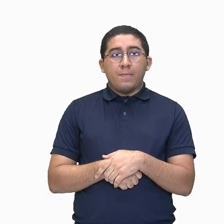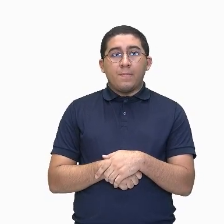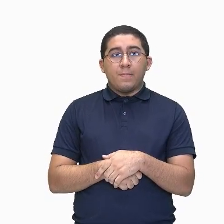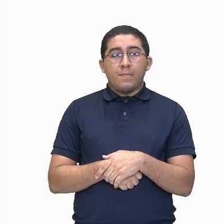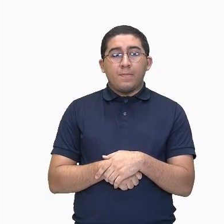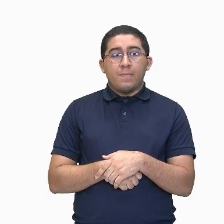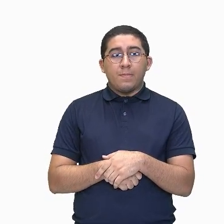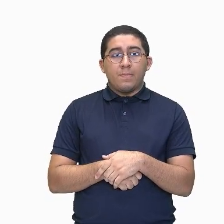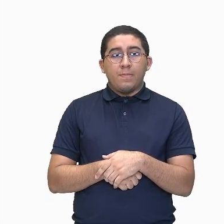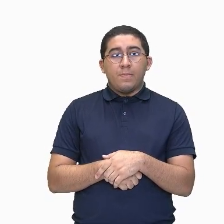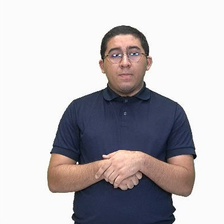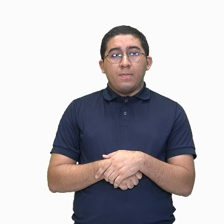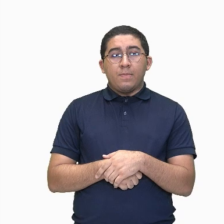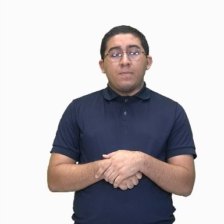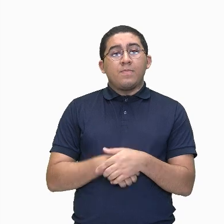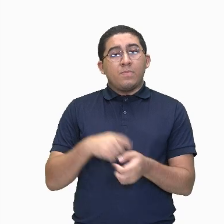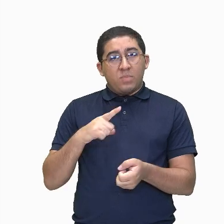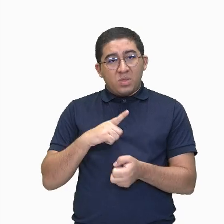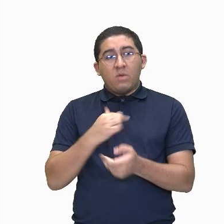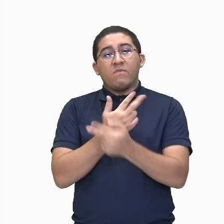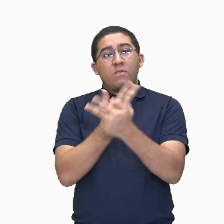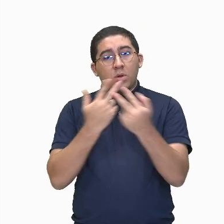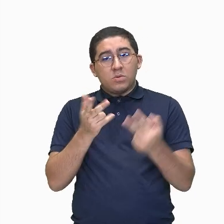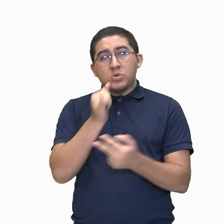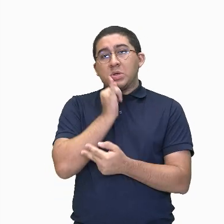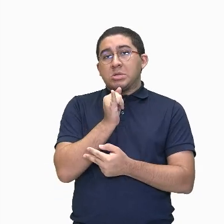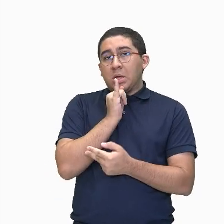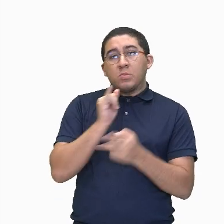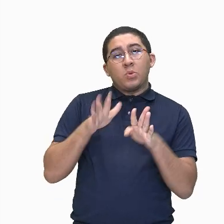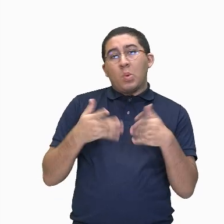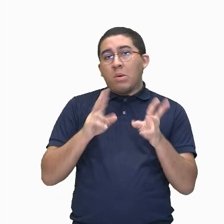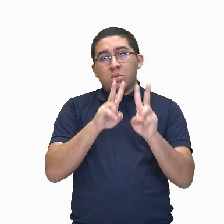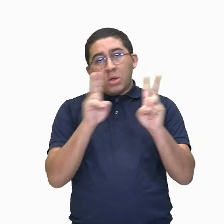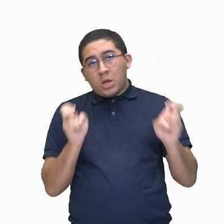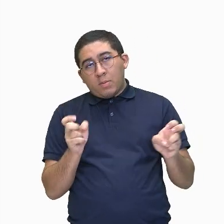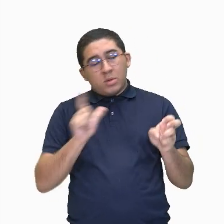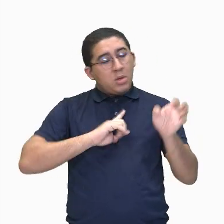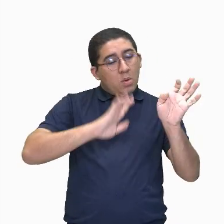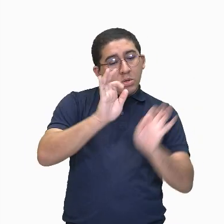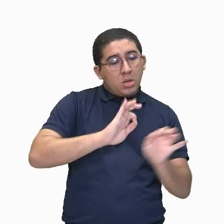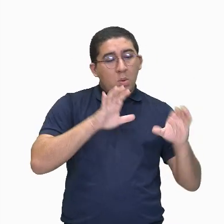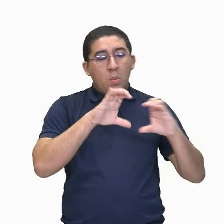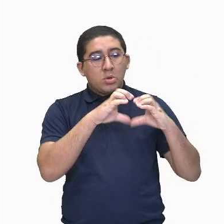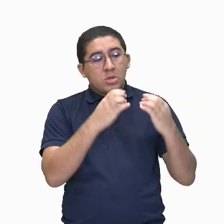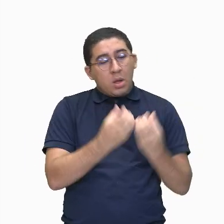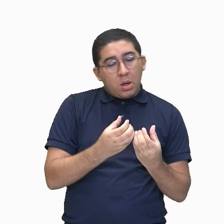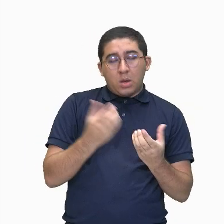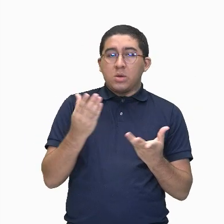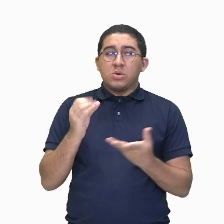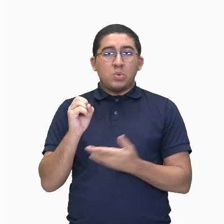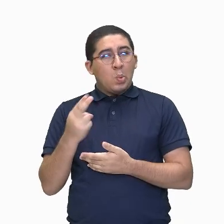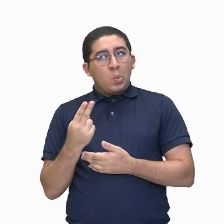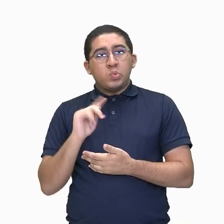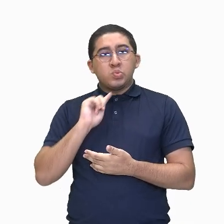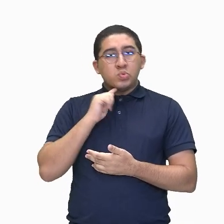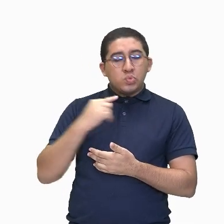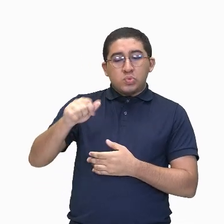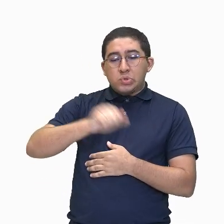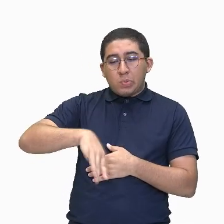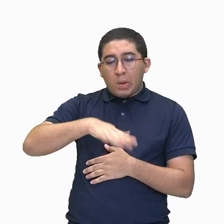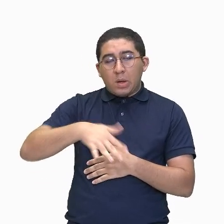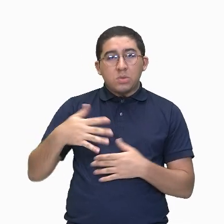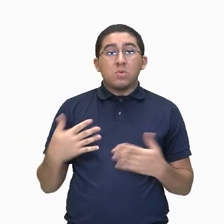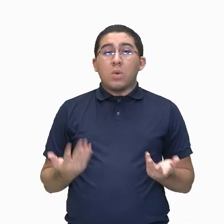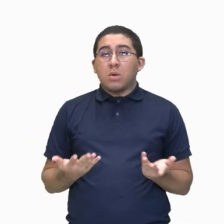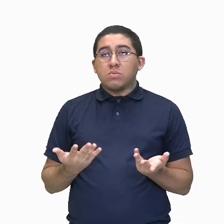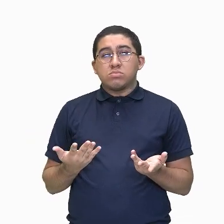É sobre o lixo? É sobre a organização da comunidade? É sobre a poluição do meio ambiente? Qual é o